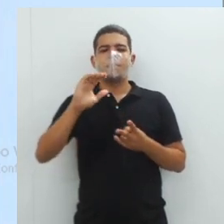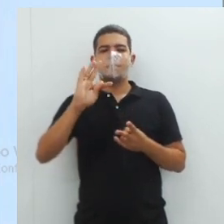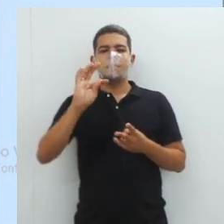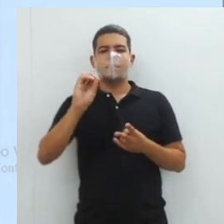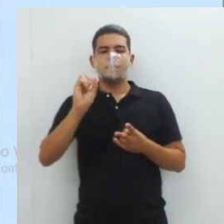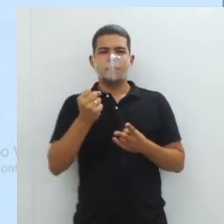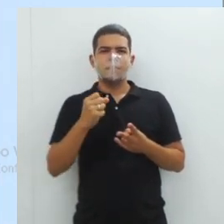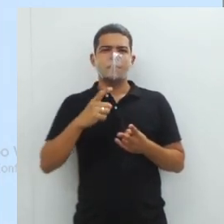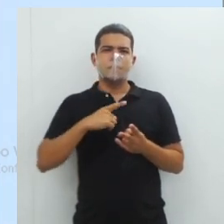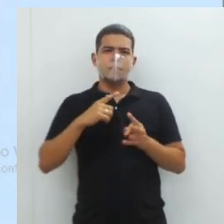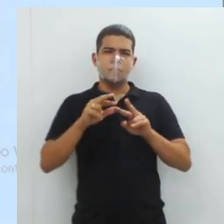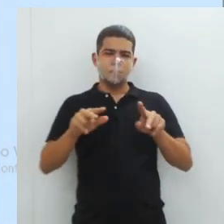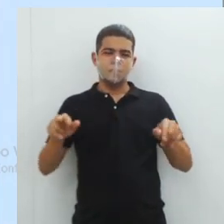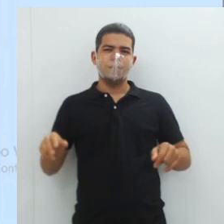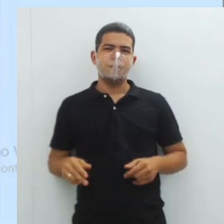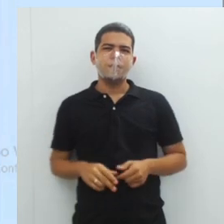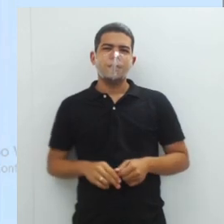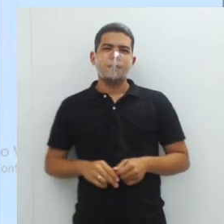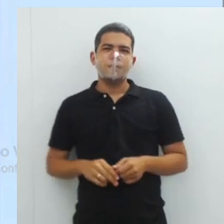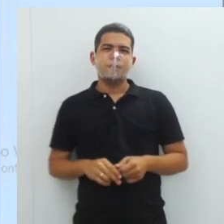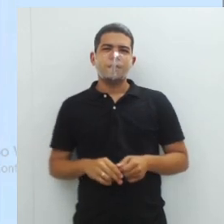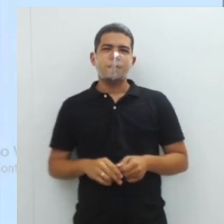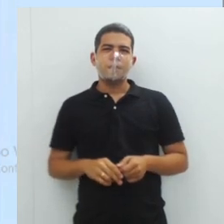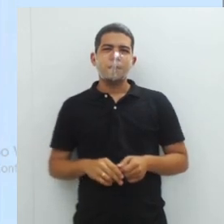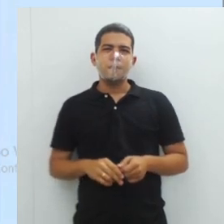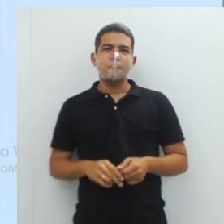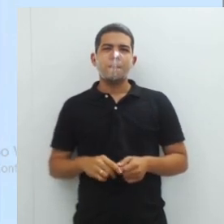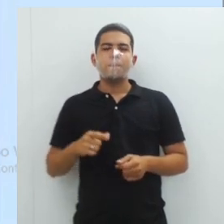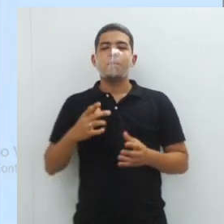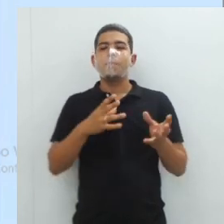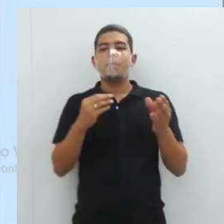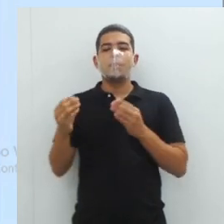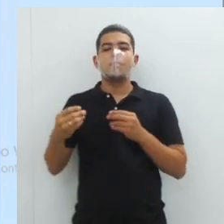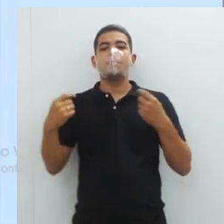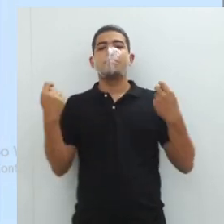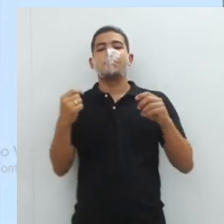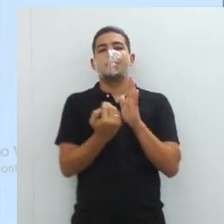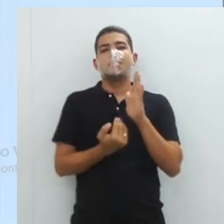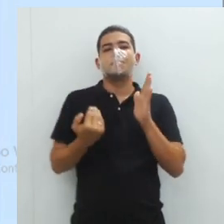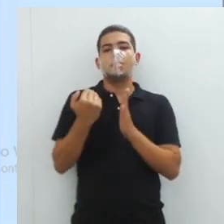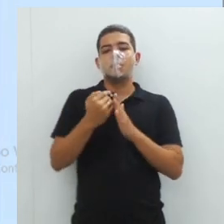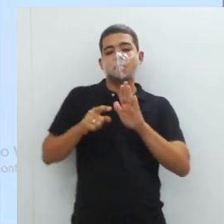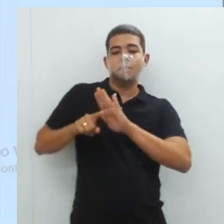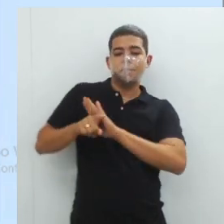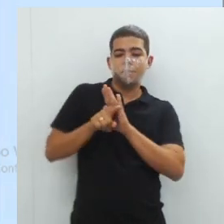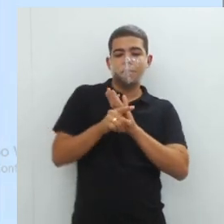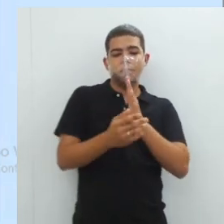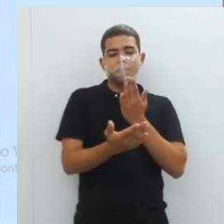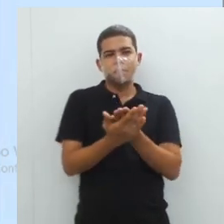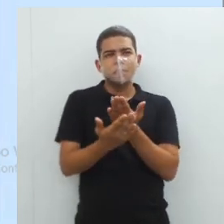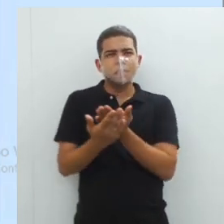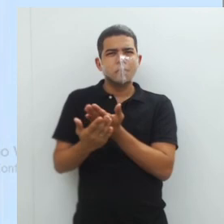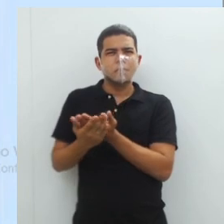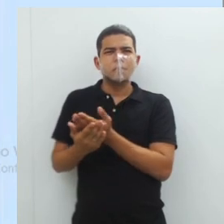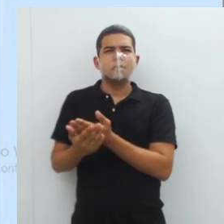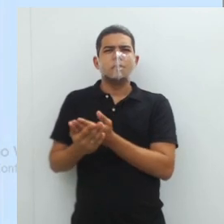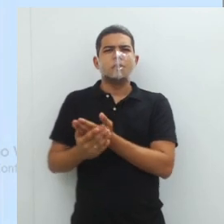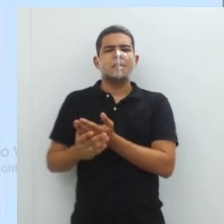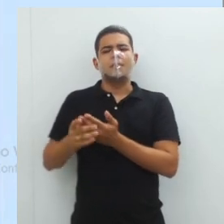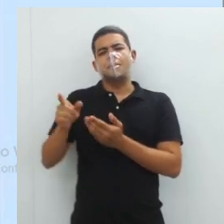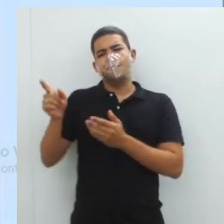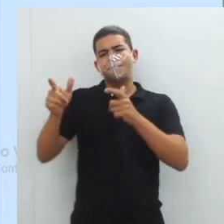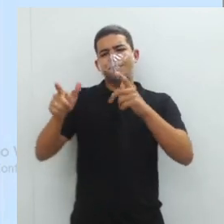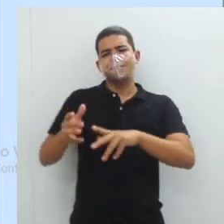espécies desconhecidas, e isso demanda a necessidade de maiores estudos na região. E até um tempo atrás era tida como uma região